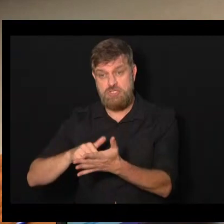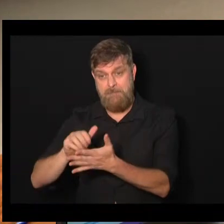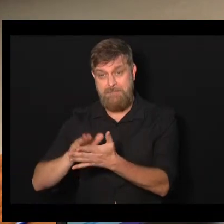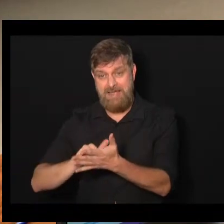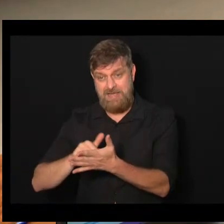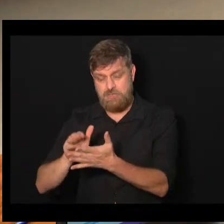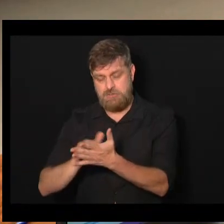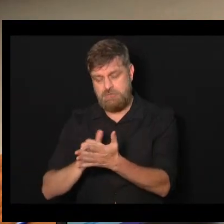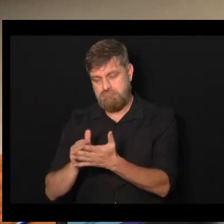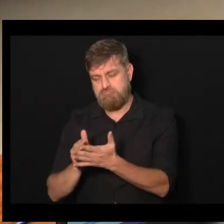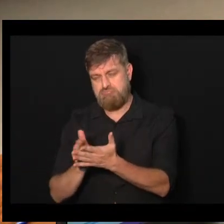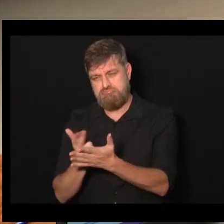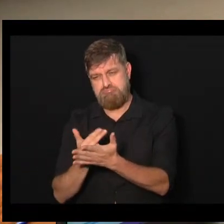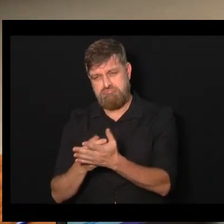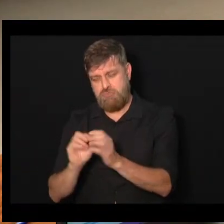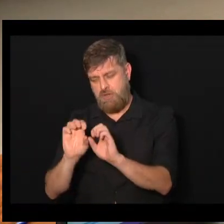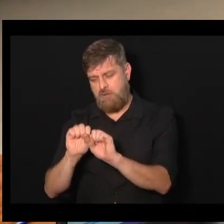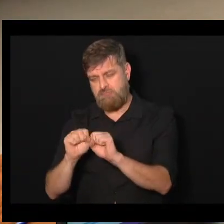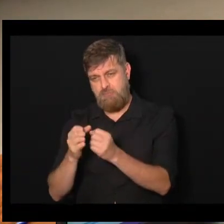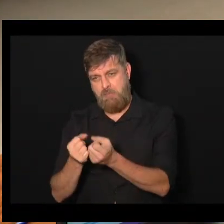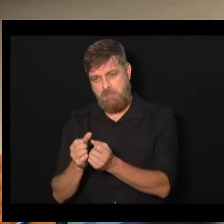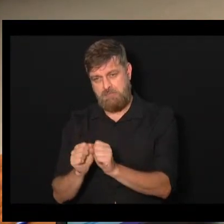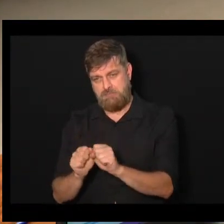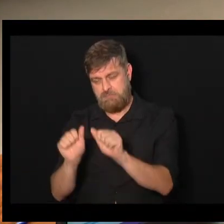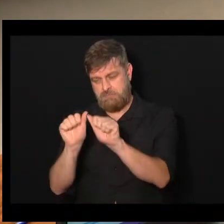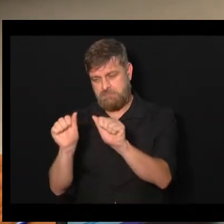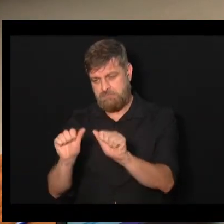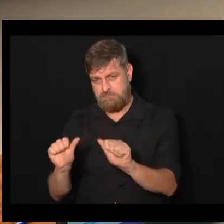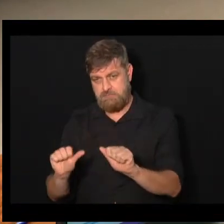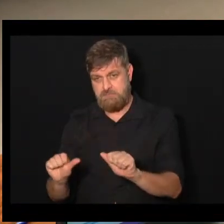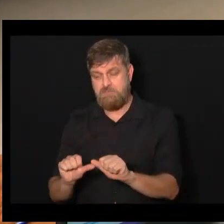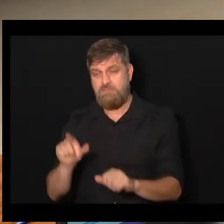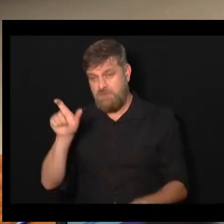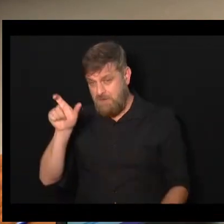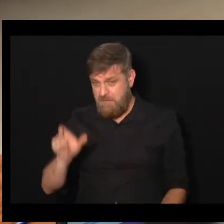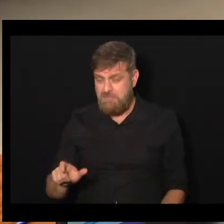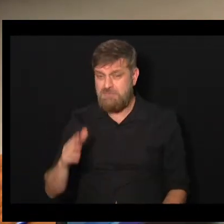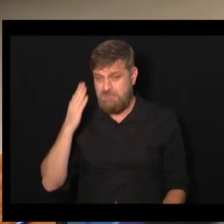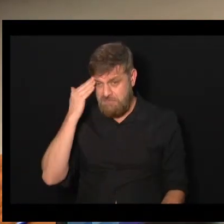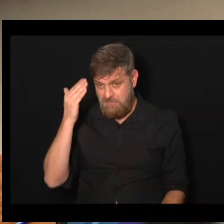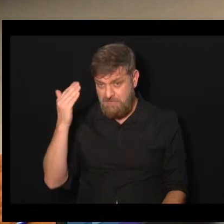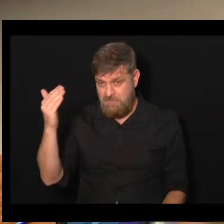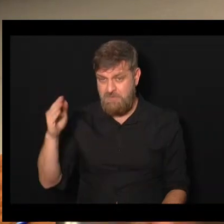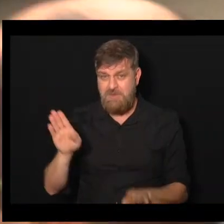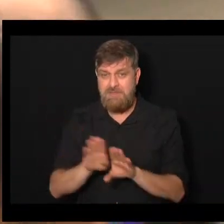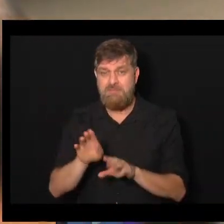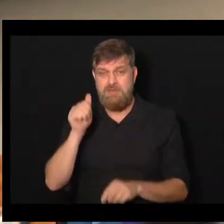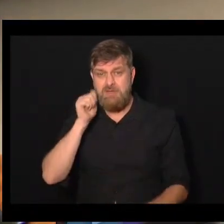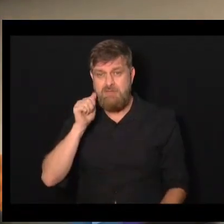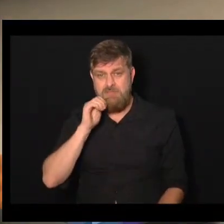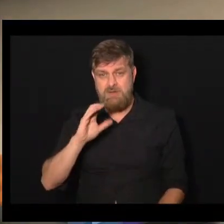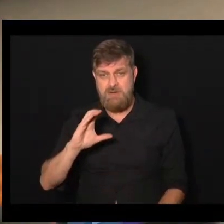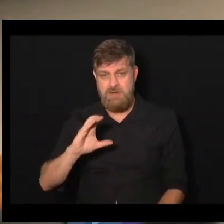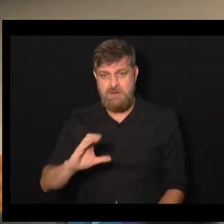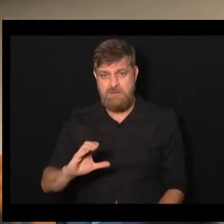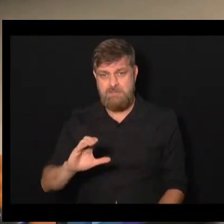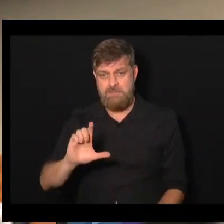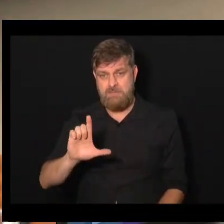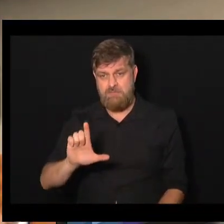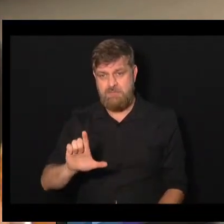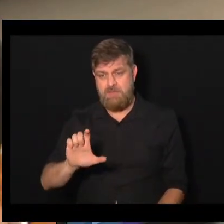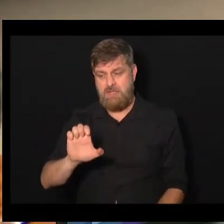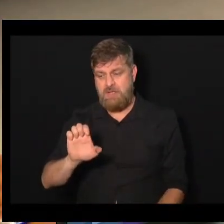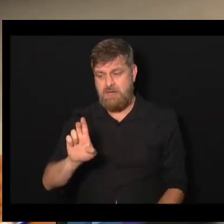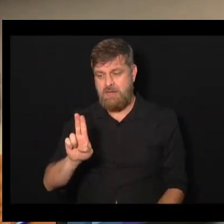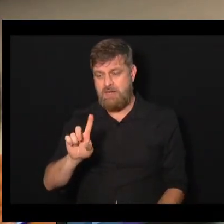pessoa reconhecida, conceituada na nossa cidade, e também Cleusa Moraes, a Cleuzinha,